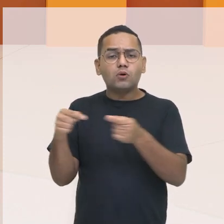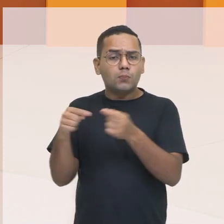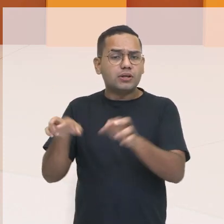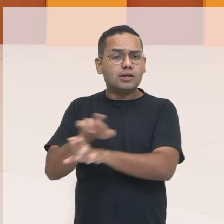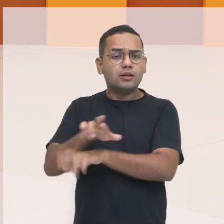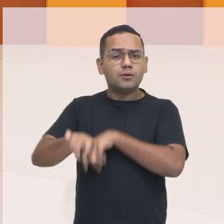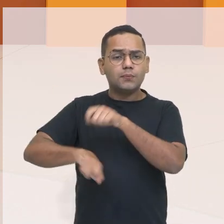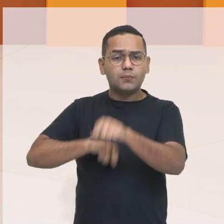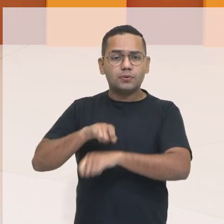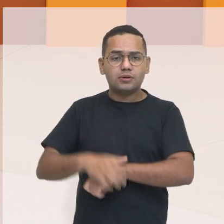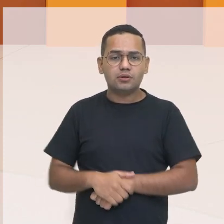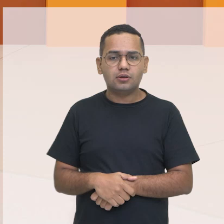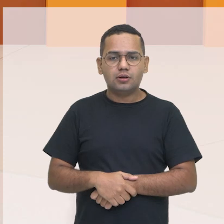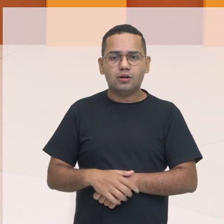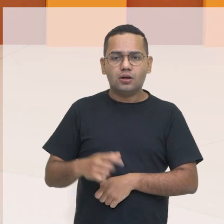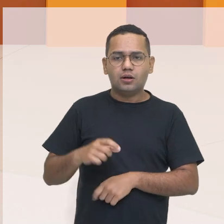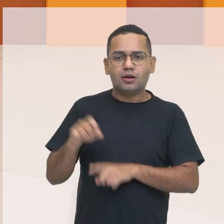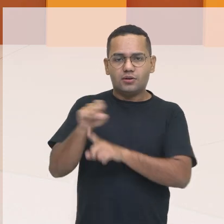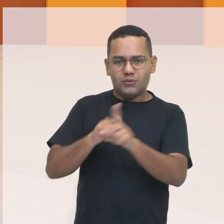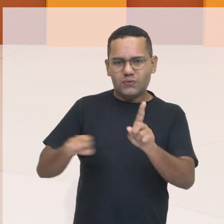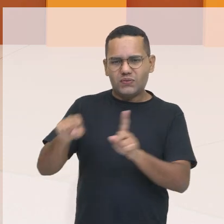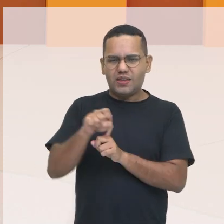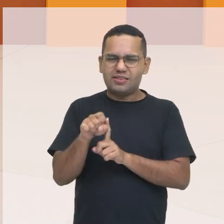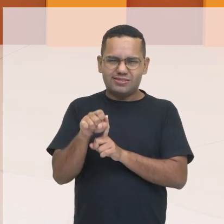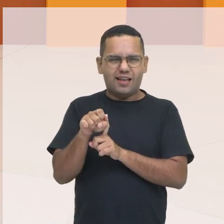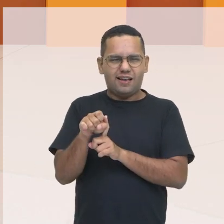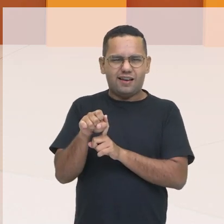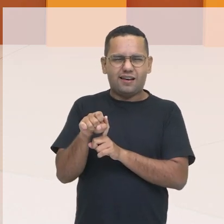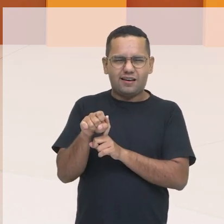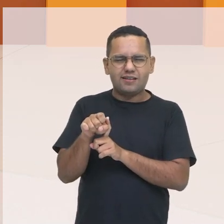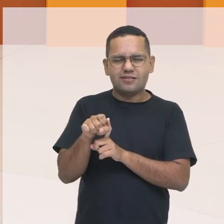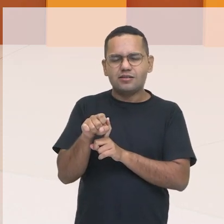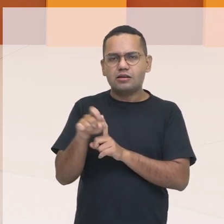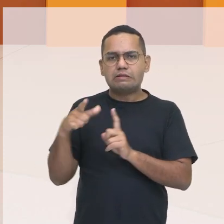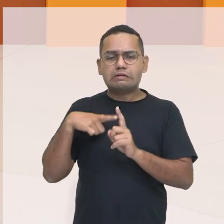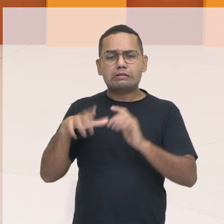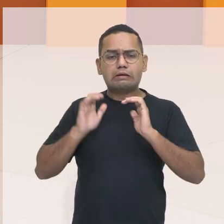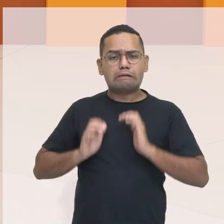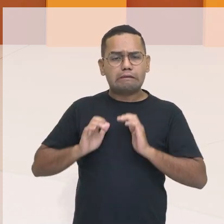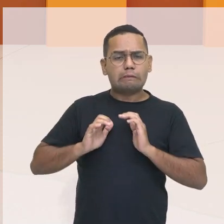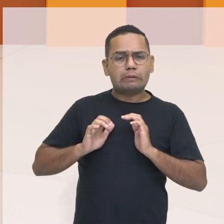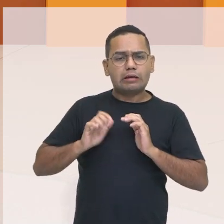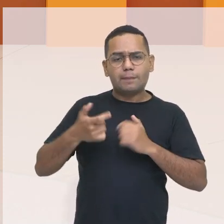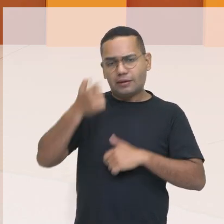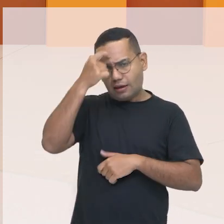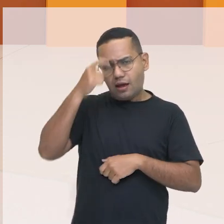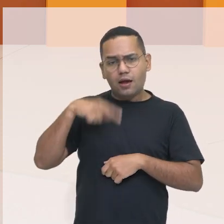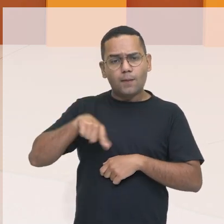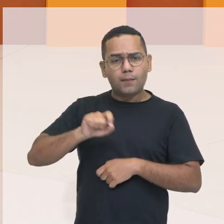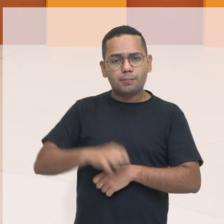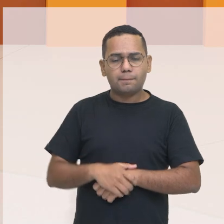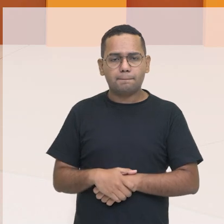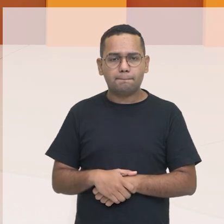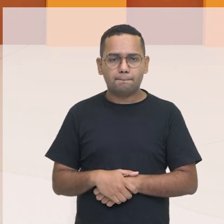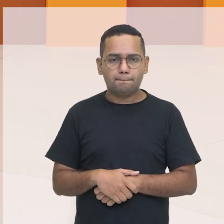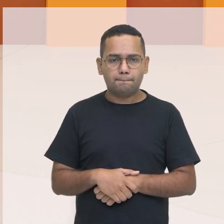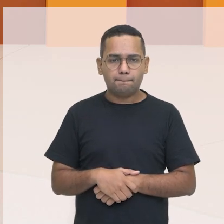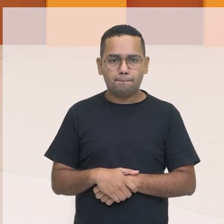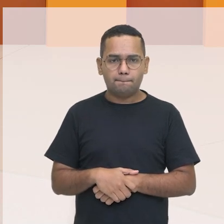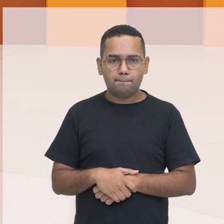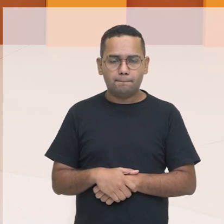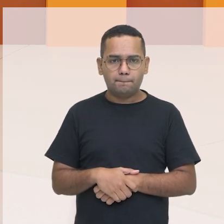de sociedade disciplinar. Era uma rede de pequenos poderes exercidos